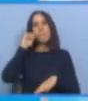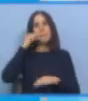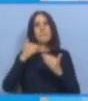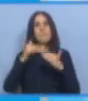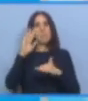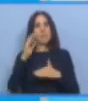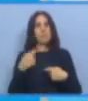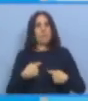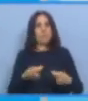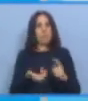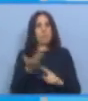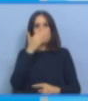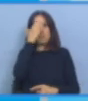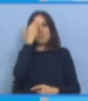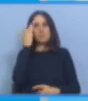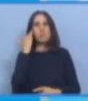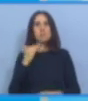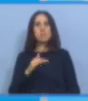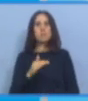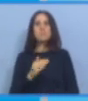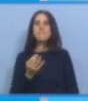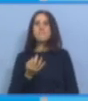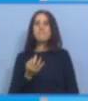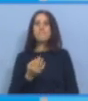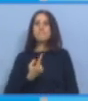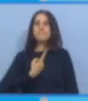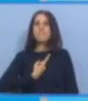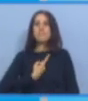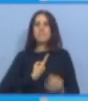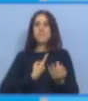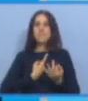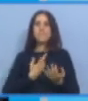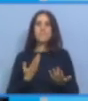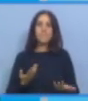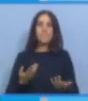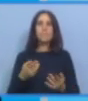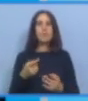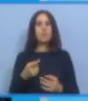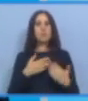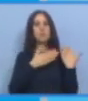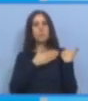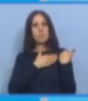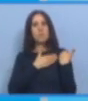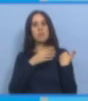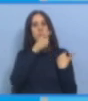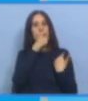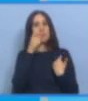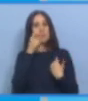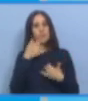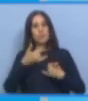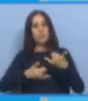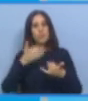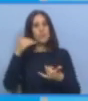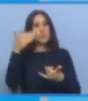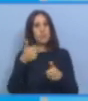e mais difícil será. E, portanto, impõe-se realmente uma responsabilidade e um compromisso com as gerações